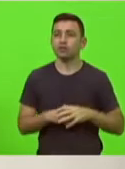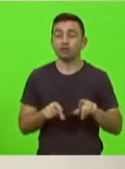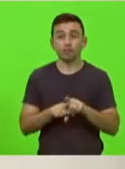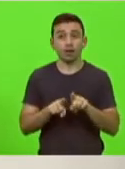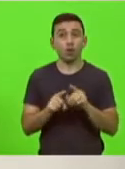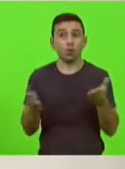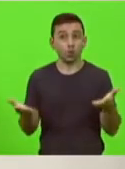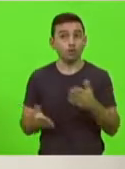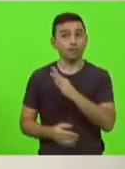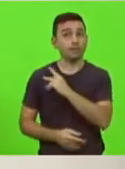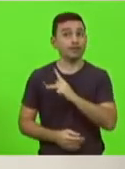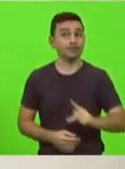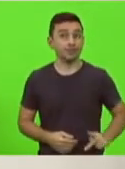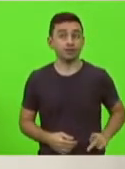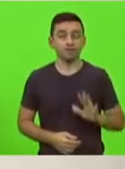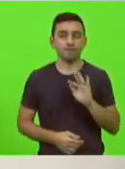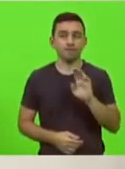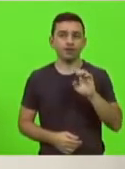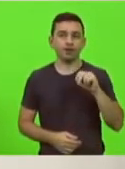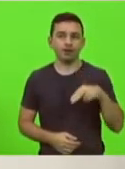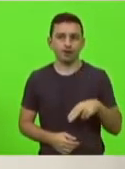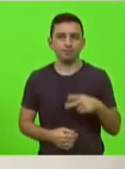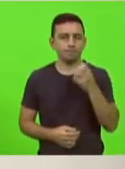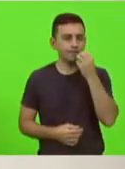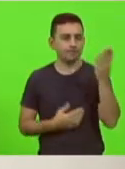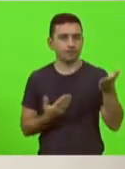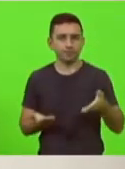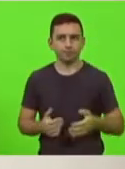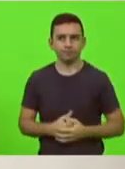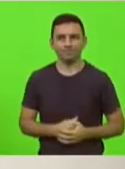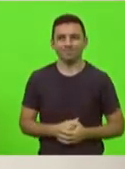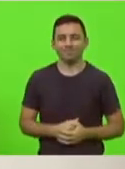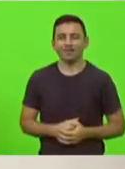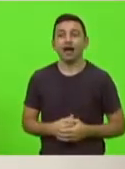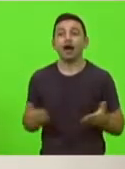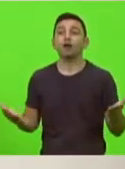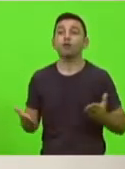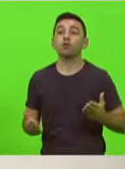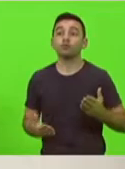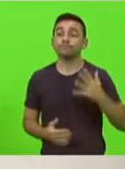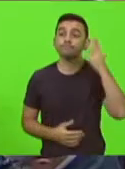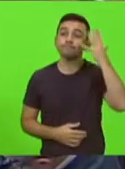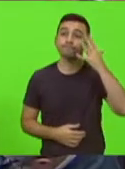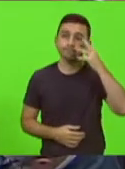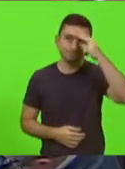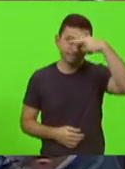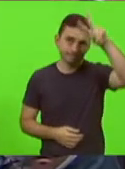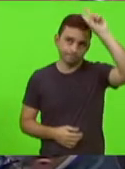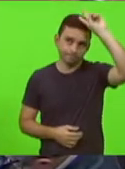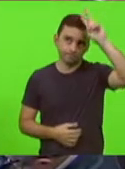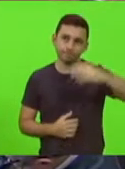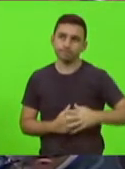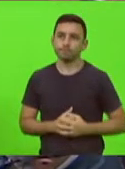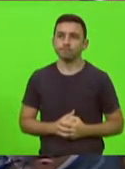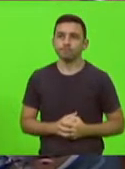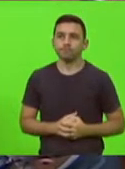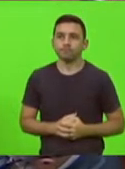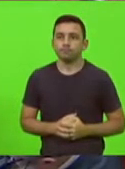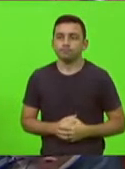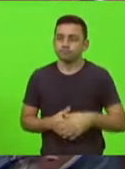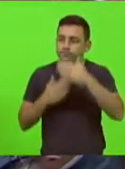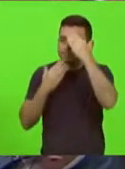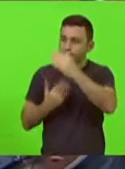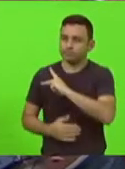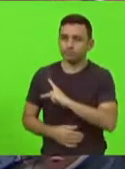presidente da FECAM. Seja bem-vindo à casa. Com a palavra o deputado Vicente Caro Preço. Obrigado,